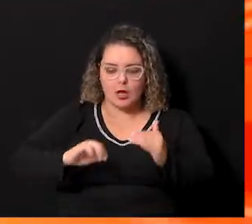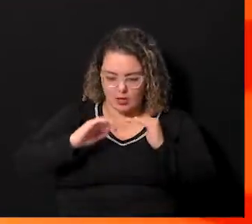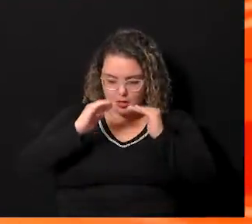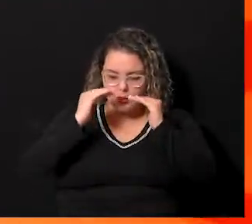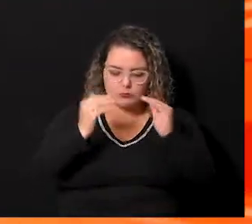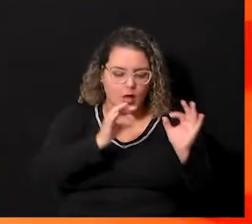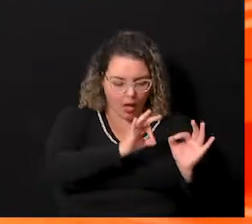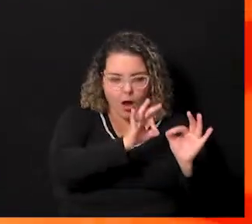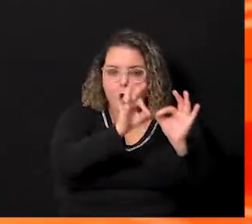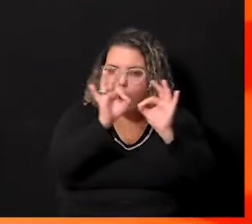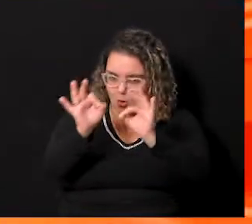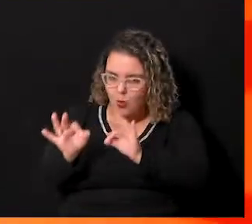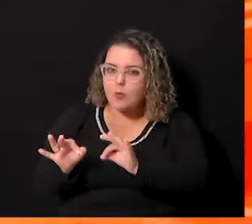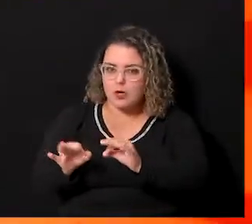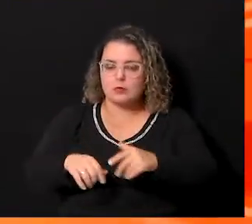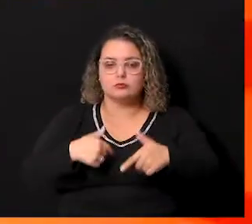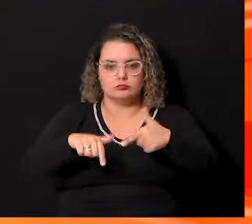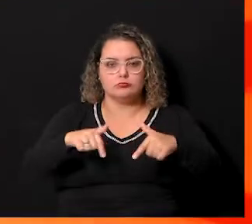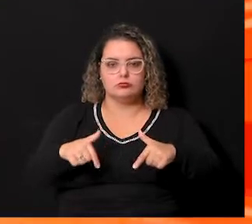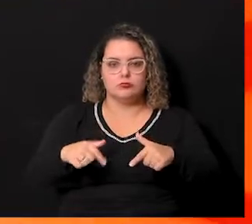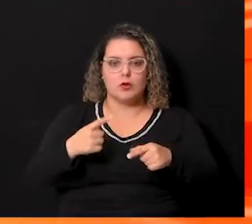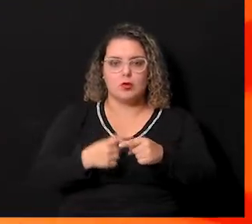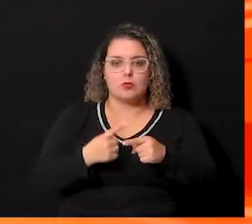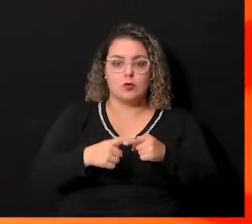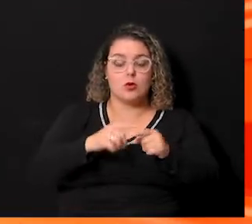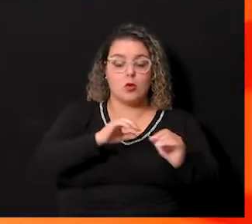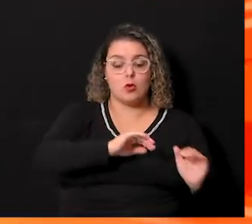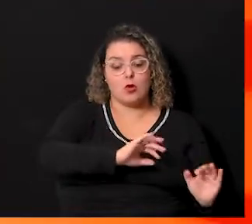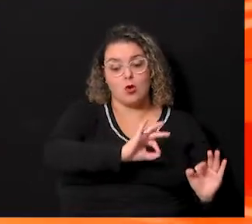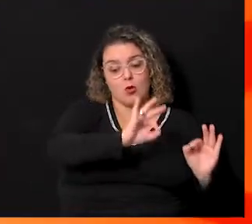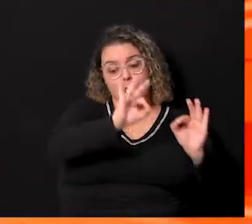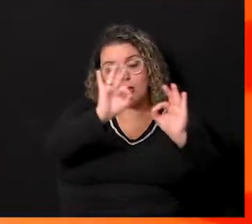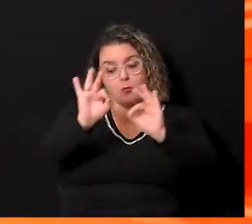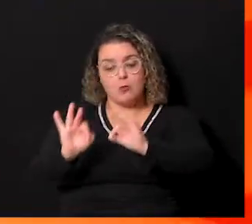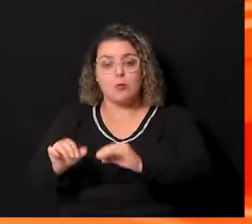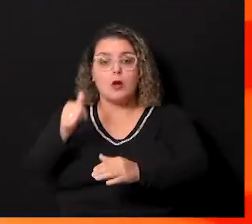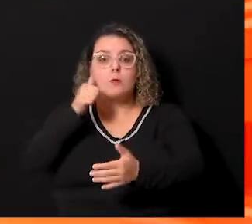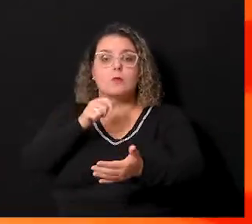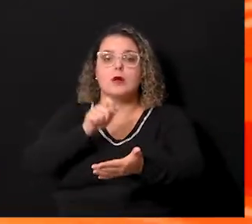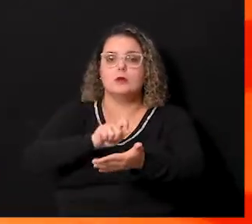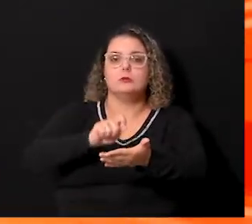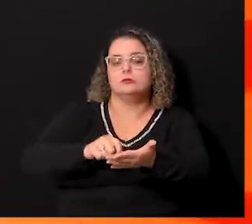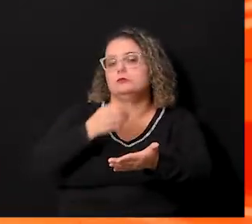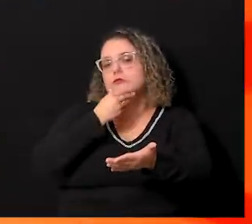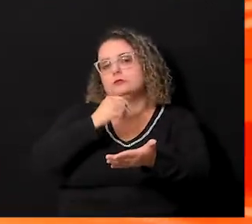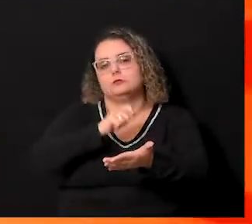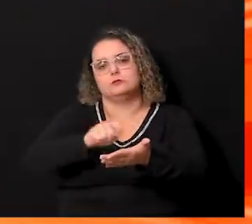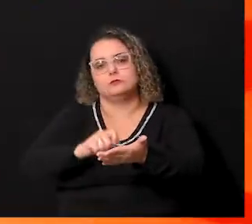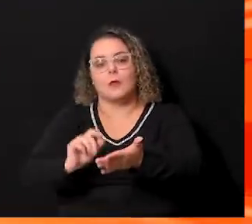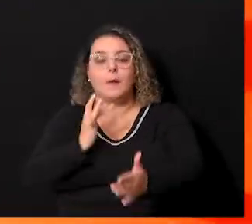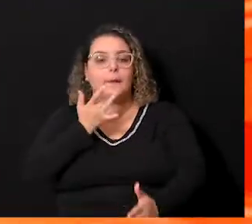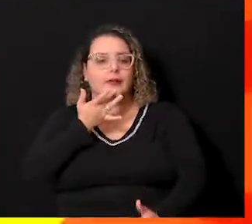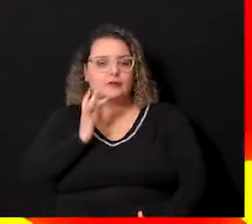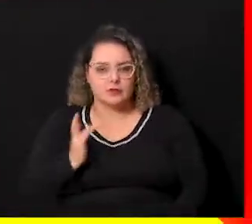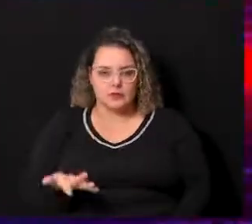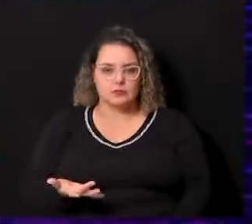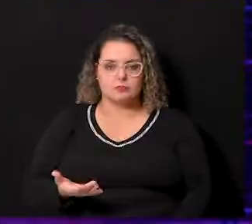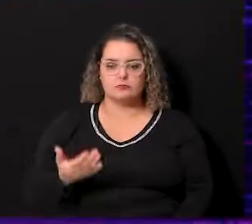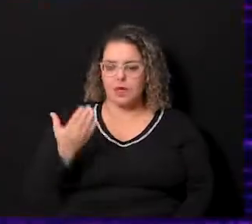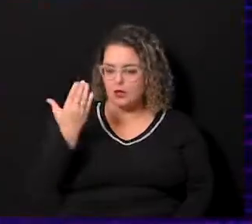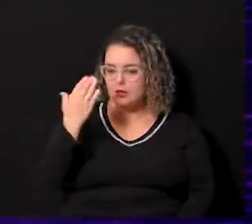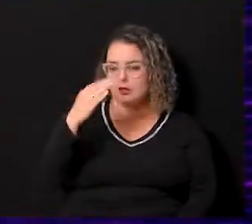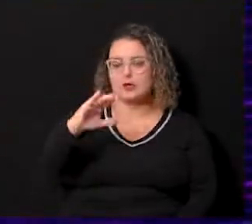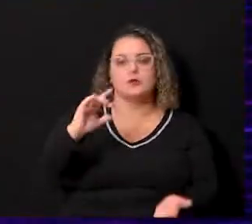o trabalho. Eu vejo isso por mim, porque eu sigo os meus autores, as minhas autoras preferidas. Então, quando